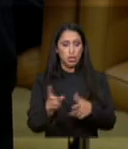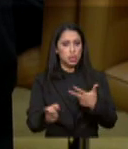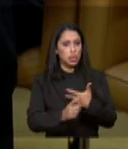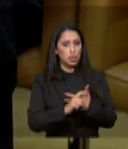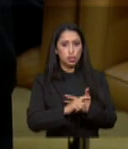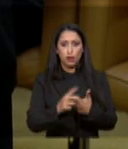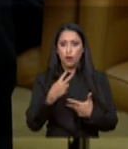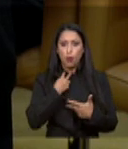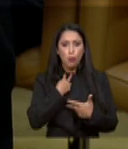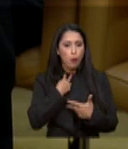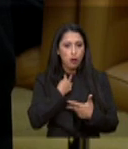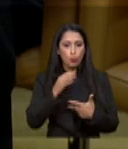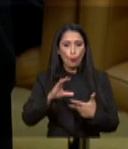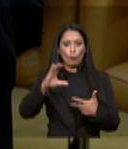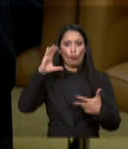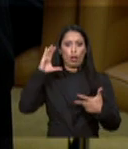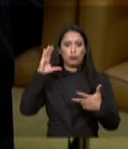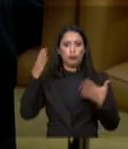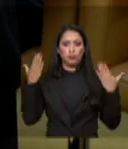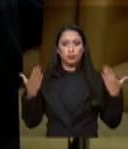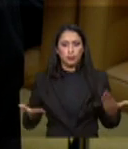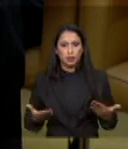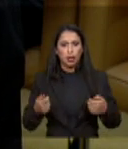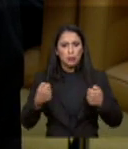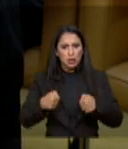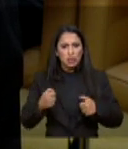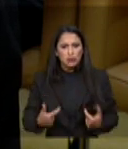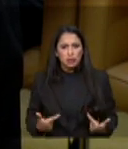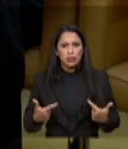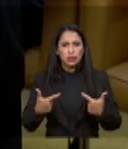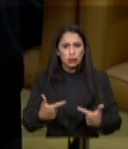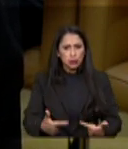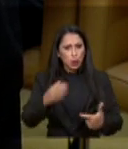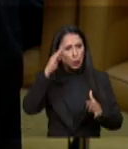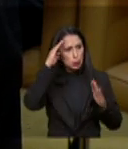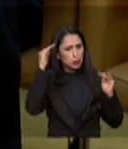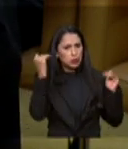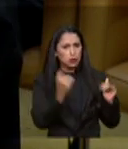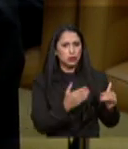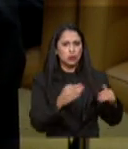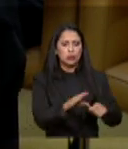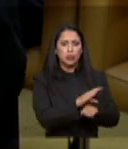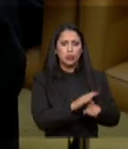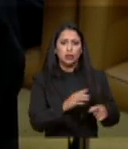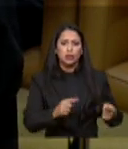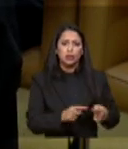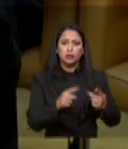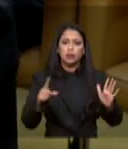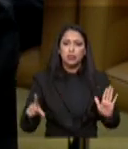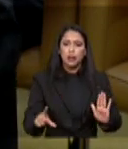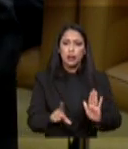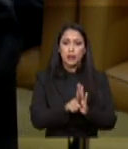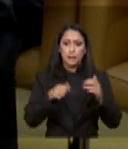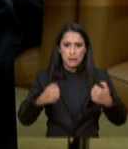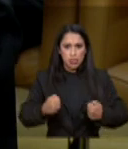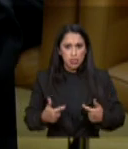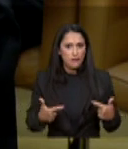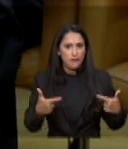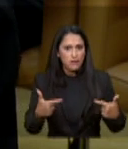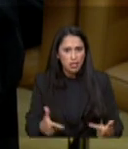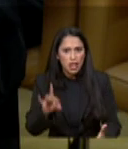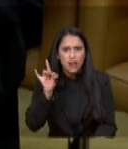não pode omitir-se, mas deve exercitar suas atribuições constitucionais e legais, deve agir e deve agir de